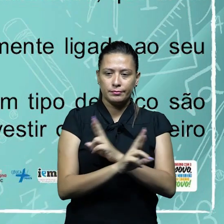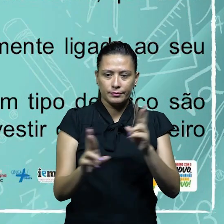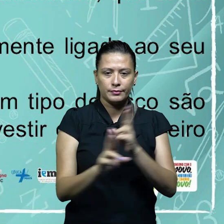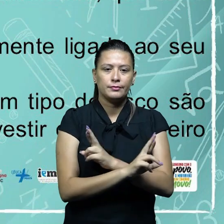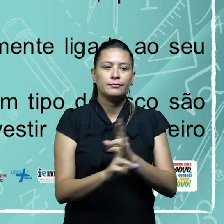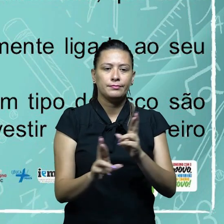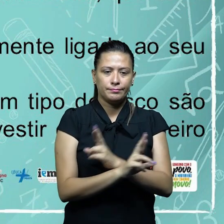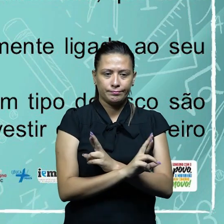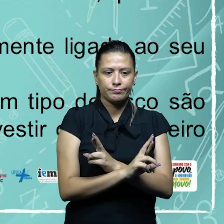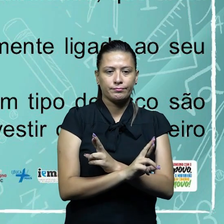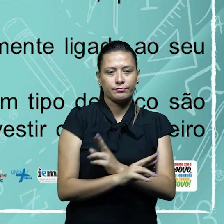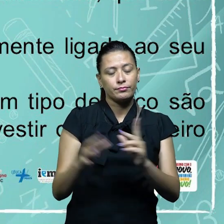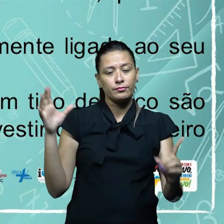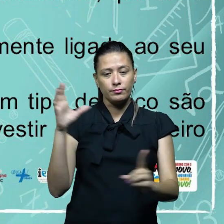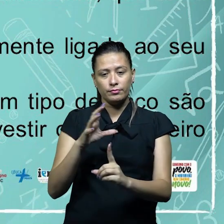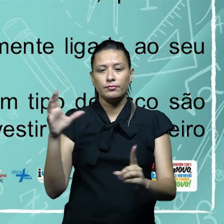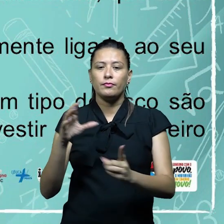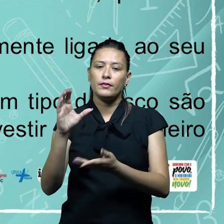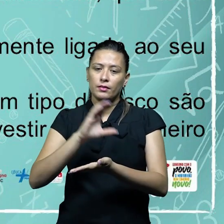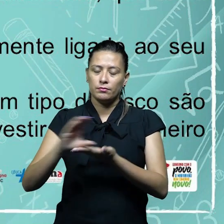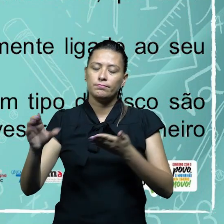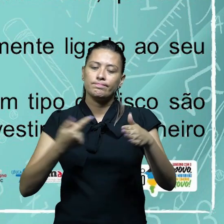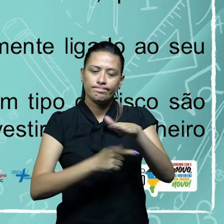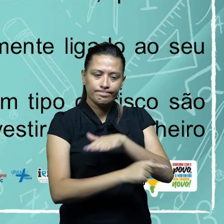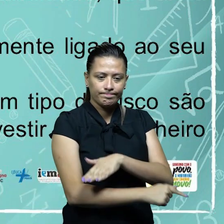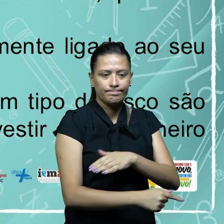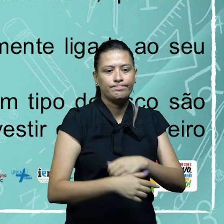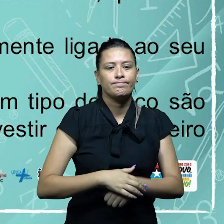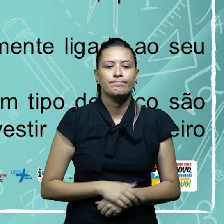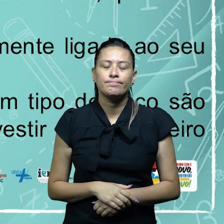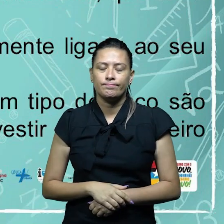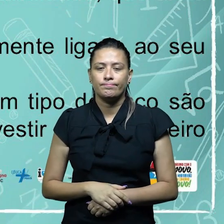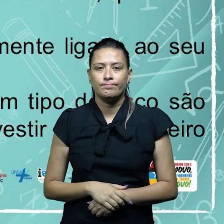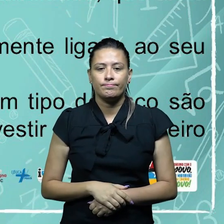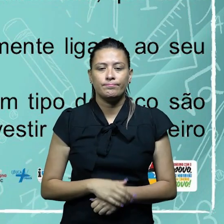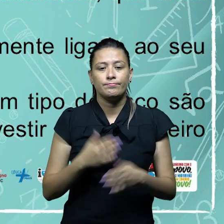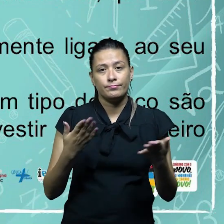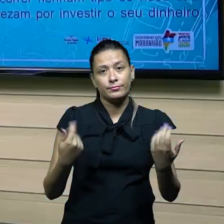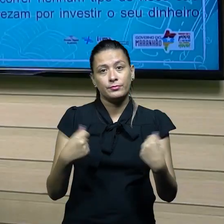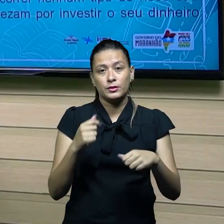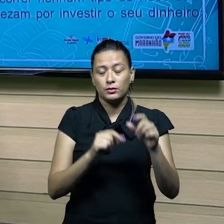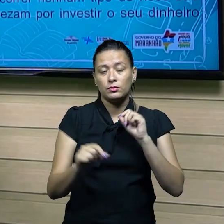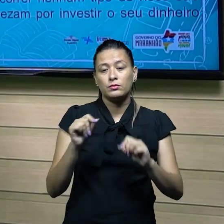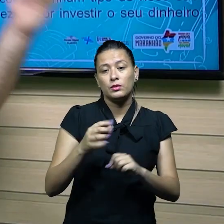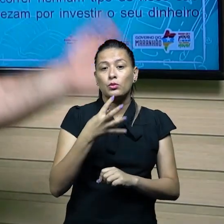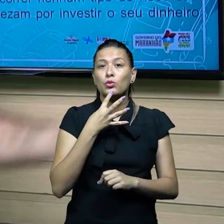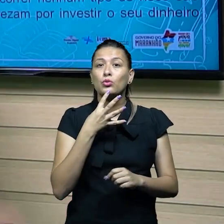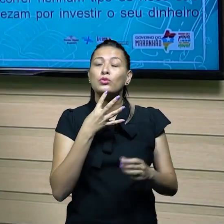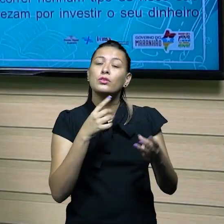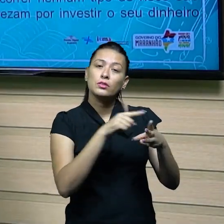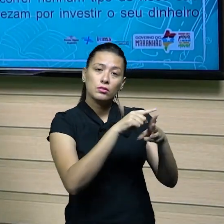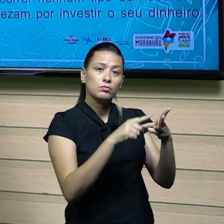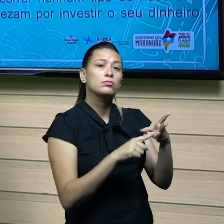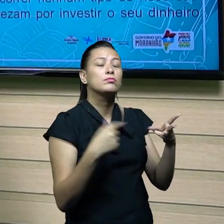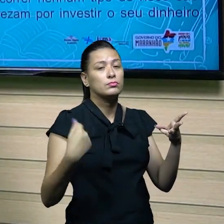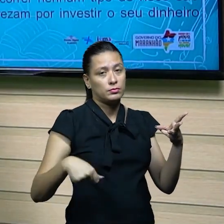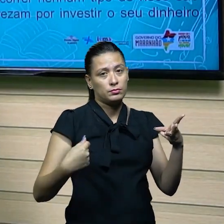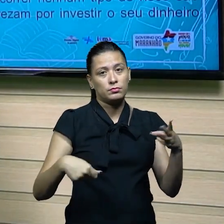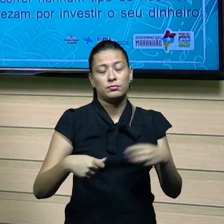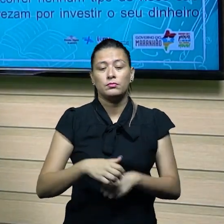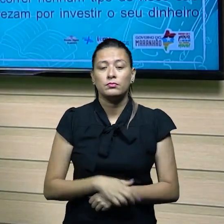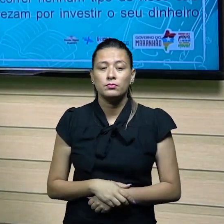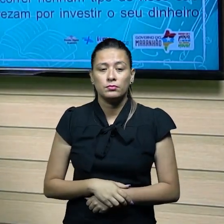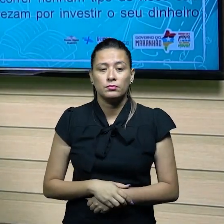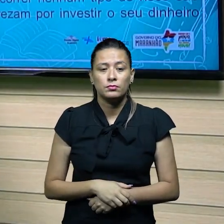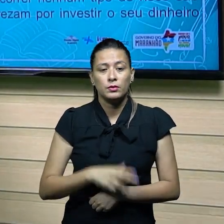conhecedor dessa tríade, certinho? Cada investidor possui um perfil. Eu tenho um perfil, fulano tem um perfil,